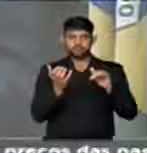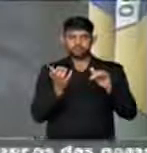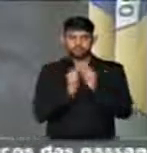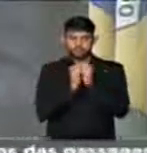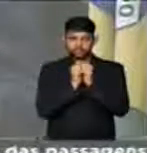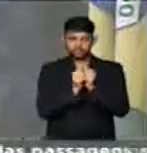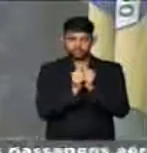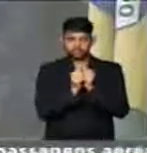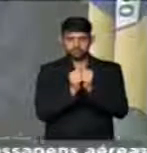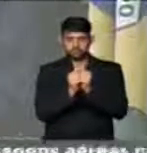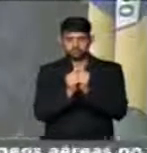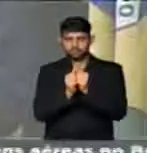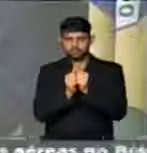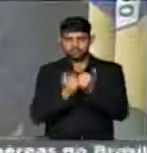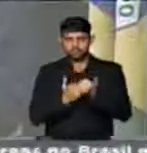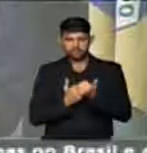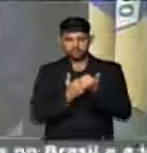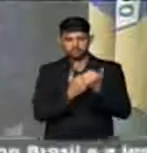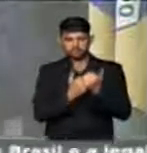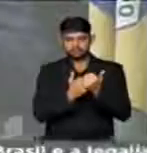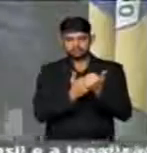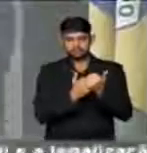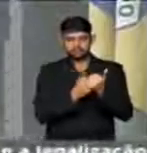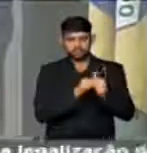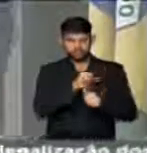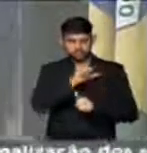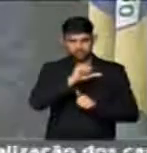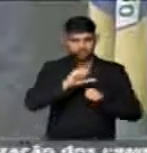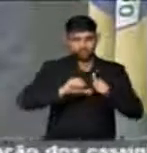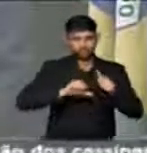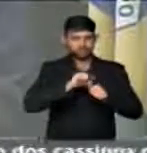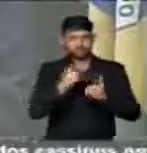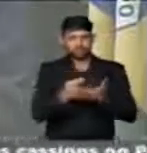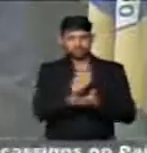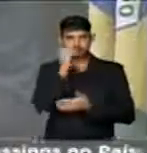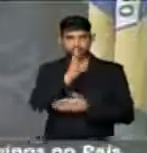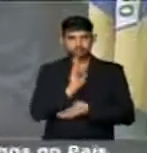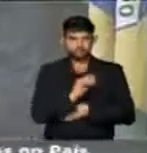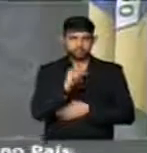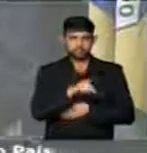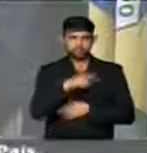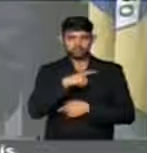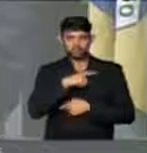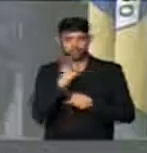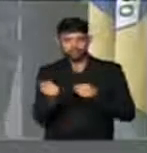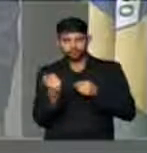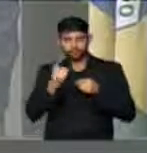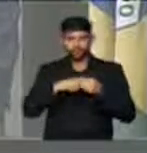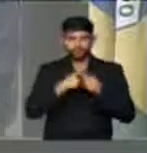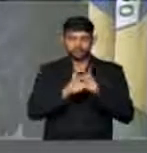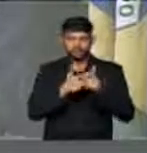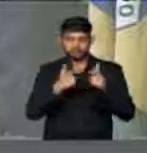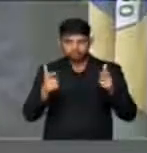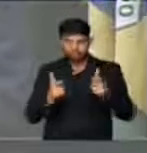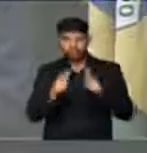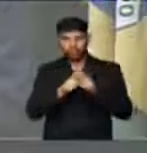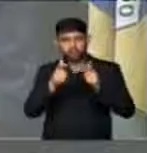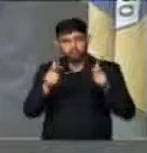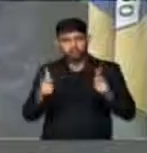esse bônus que teremos da mudança que vai ter o Brasil, de reconstruir o nosso país,